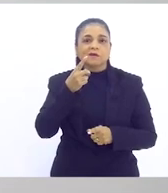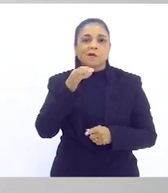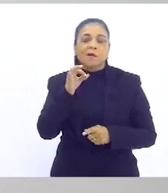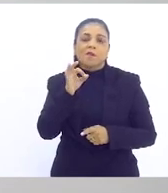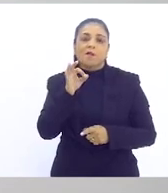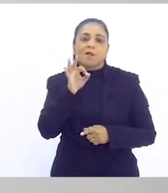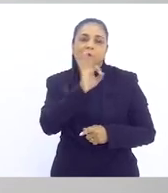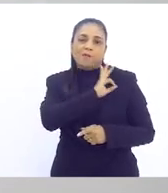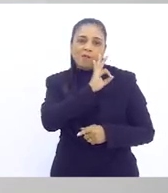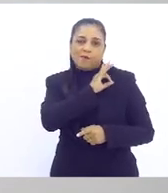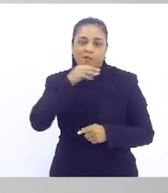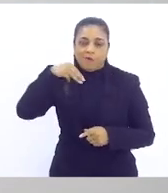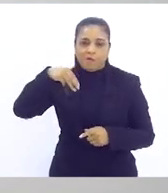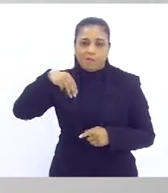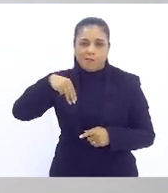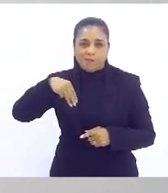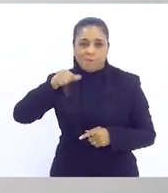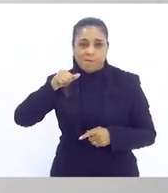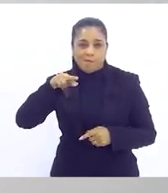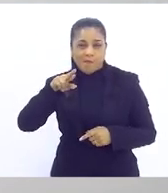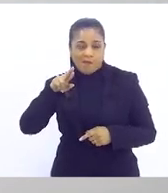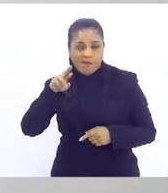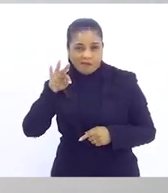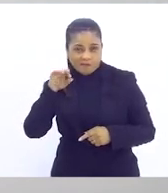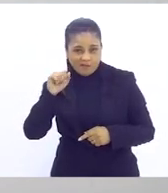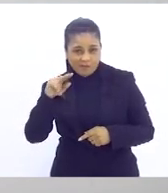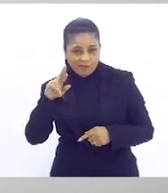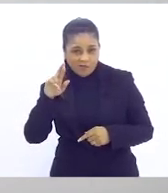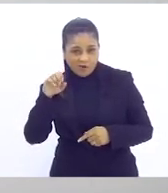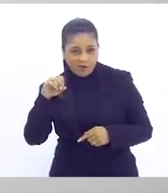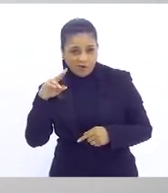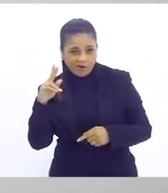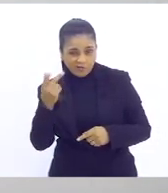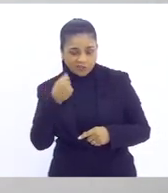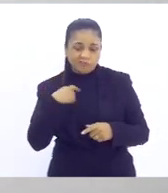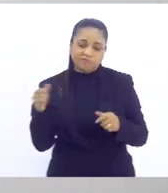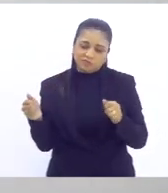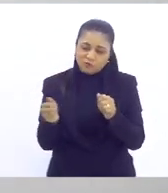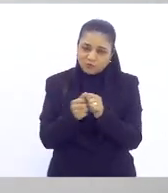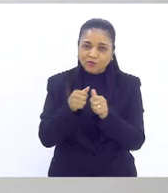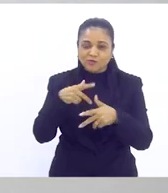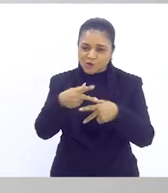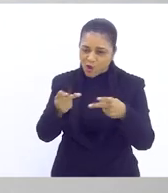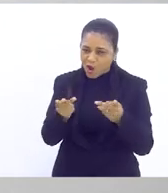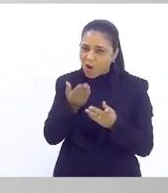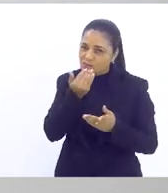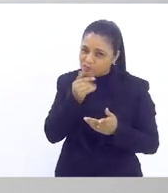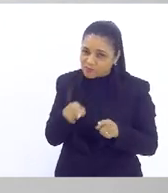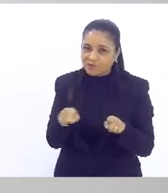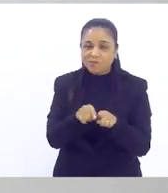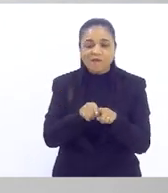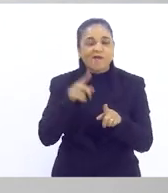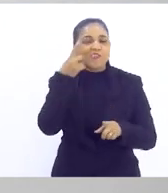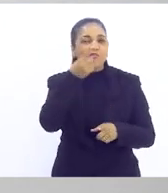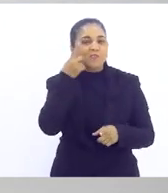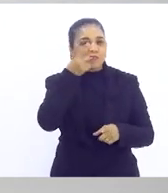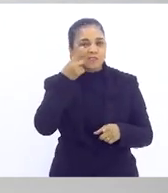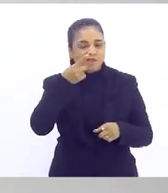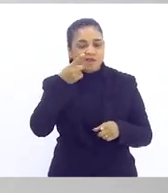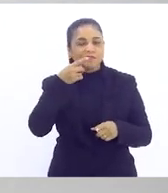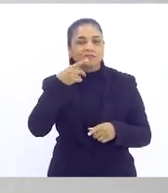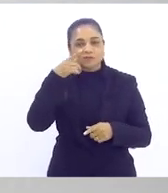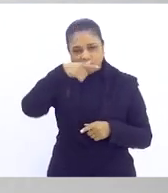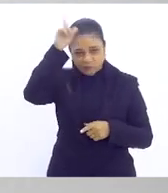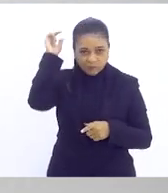Marta Rocha que teve recentemente inclusive nos blindado lá no almoço e o Deputado Luiz Paulo que também vários momentos